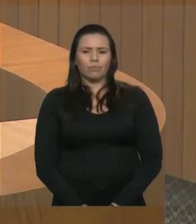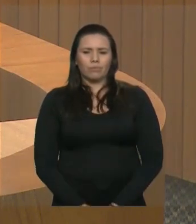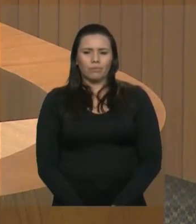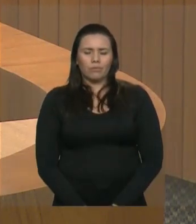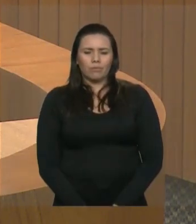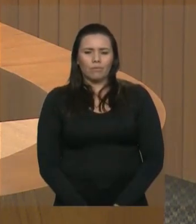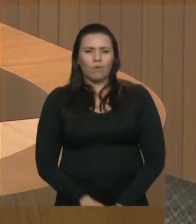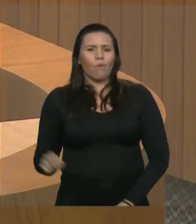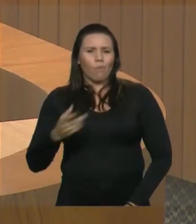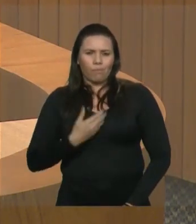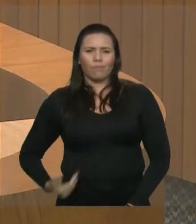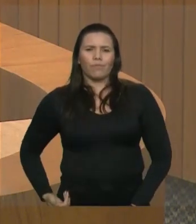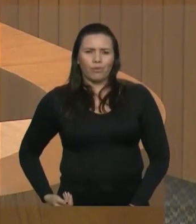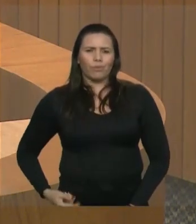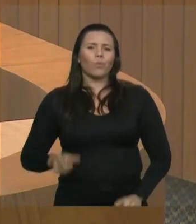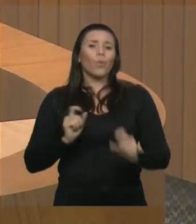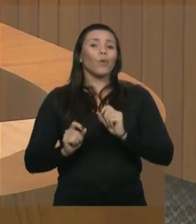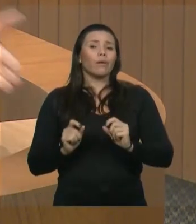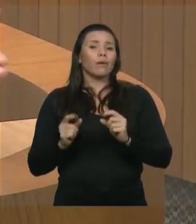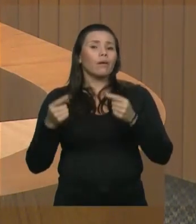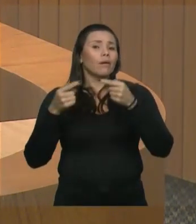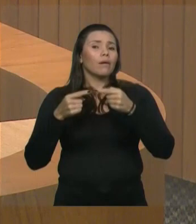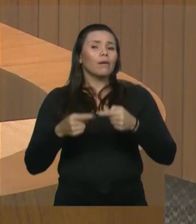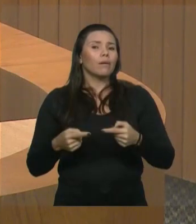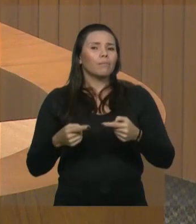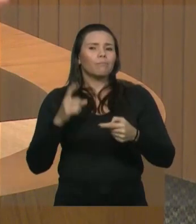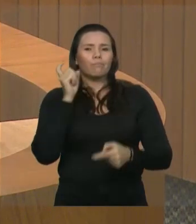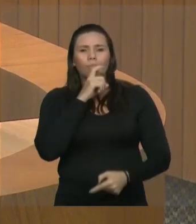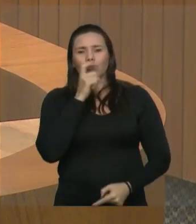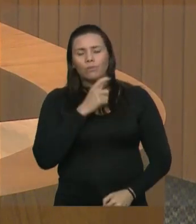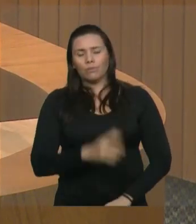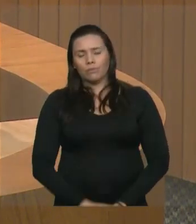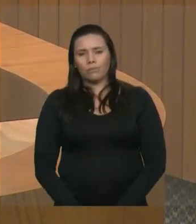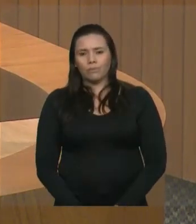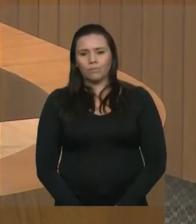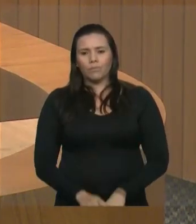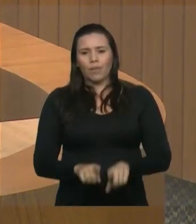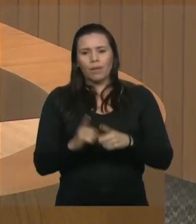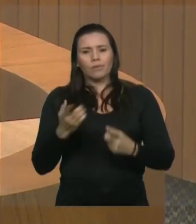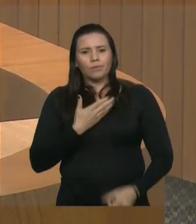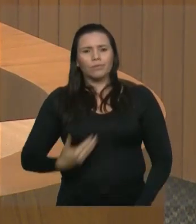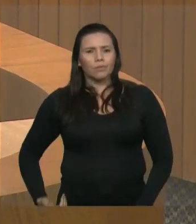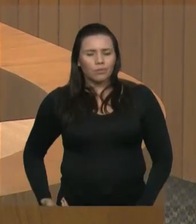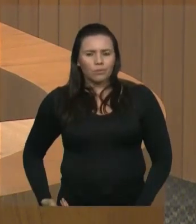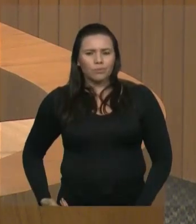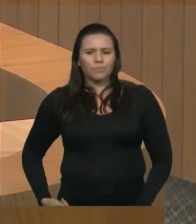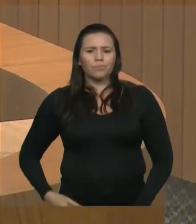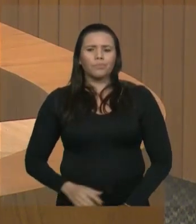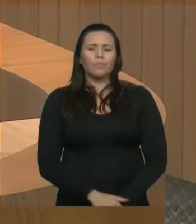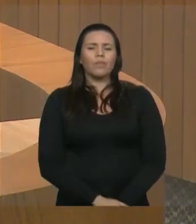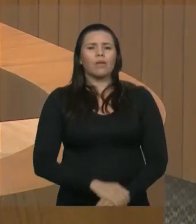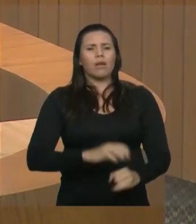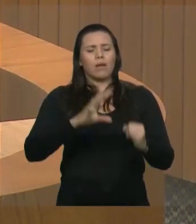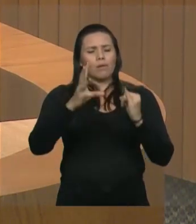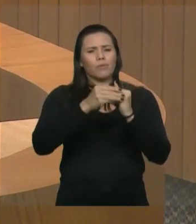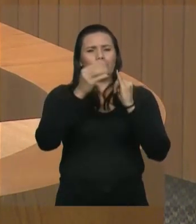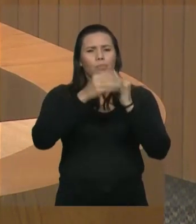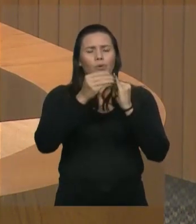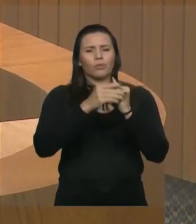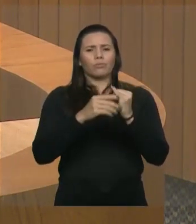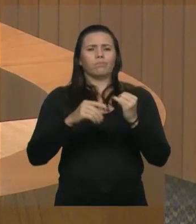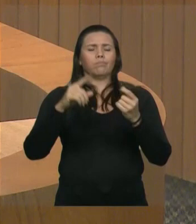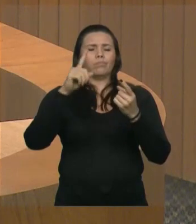mentira. Mas já era de se prever. Um governador que aumentou impostos 3 vezes. Um